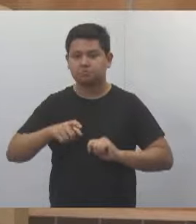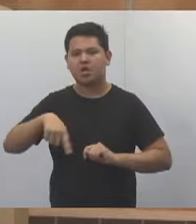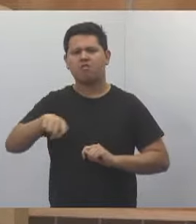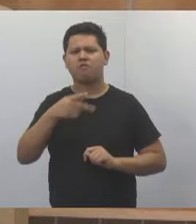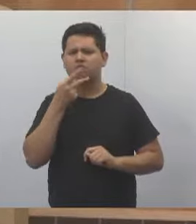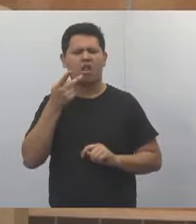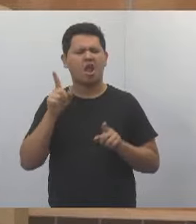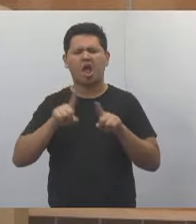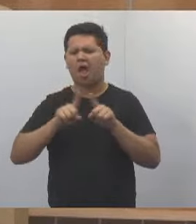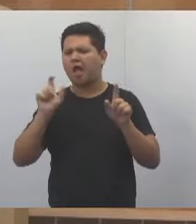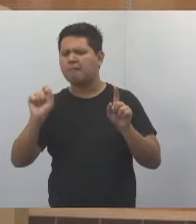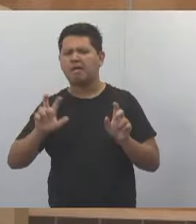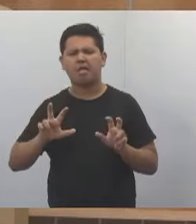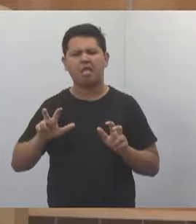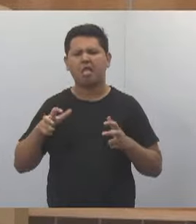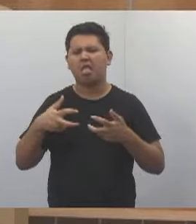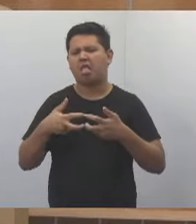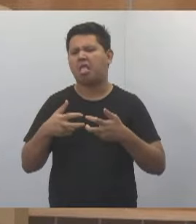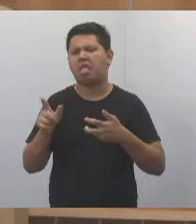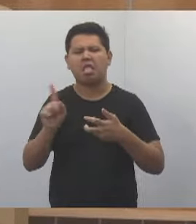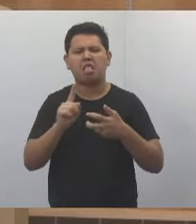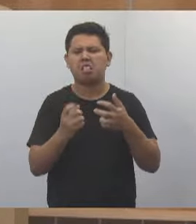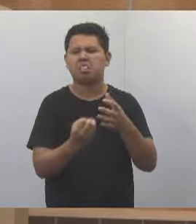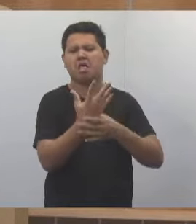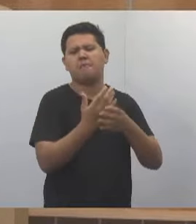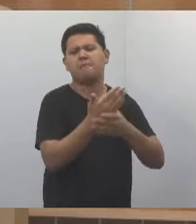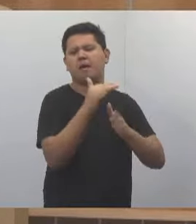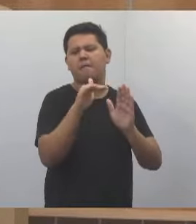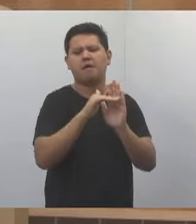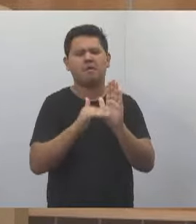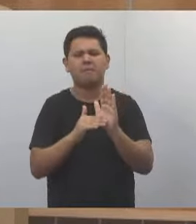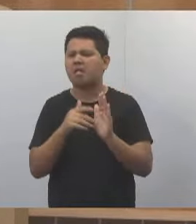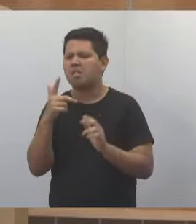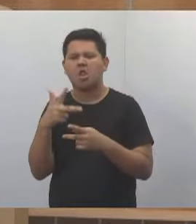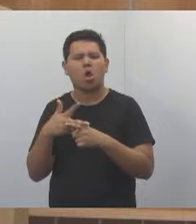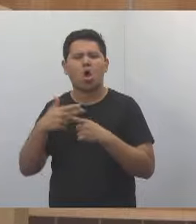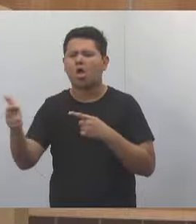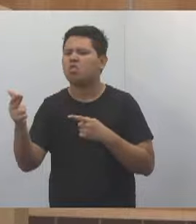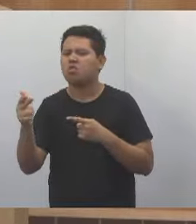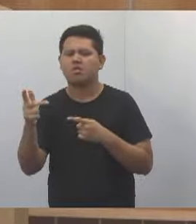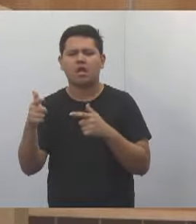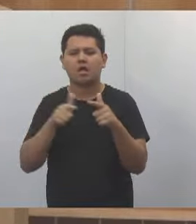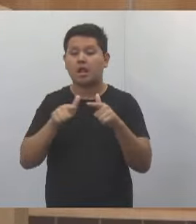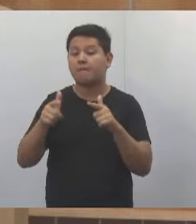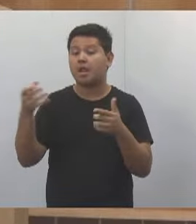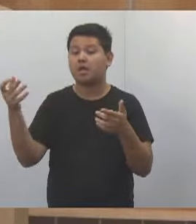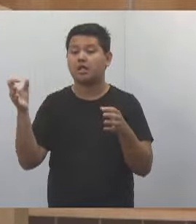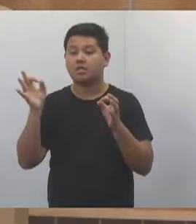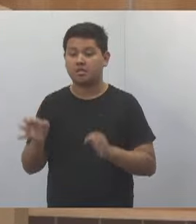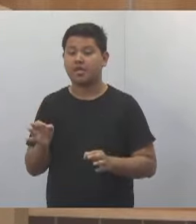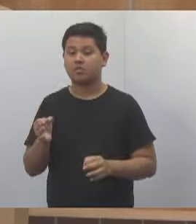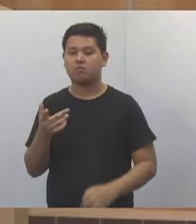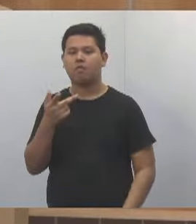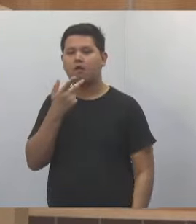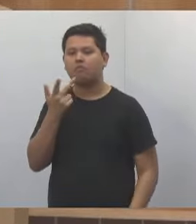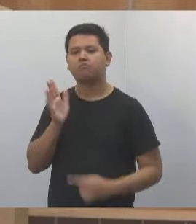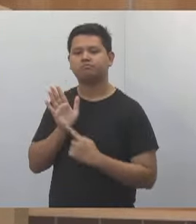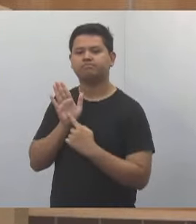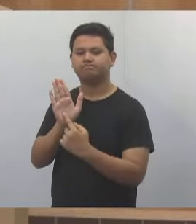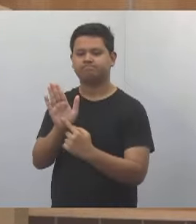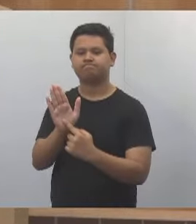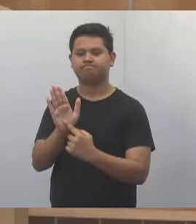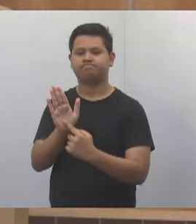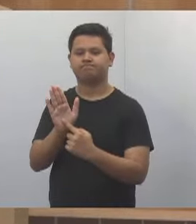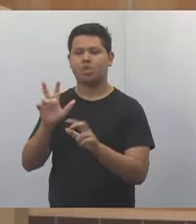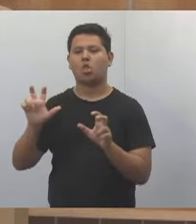falam, ah, mas a Câmara não é produtiva, não é efetiva, não consegue resolver a vida das pessoas. Está aqui, ó, projeto do vereador